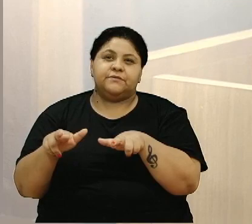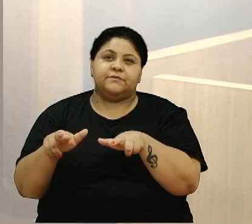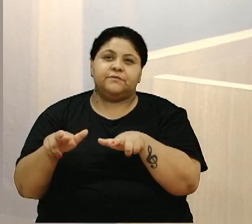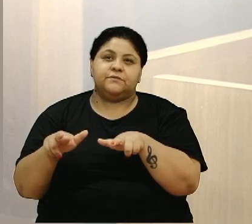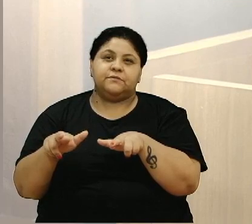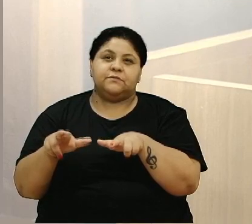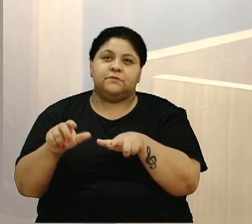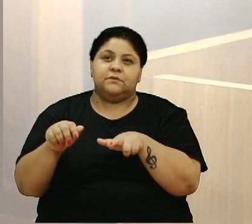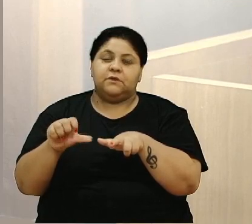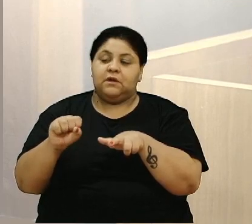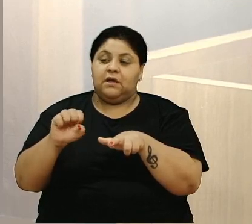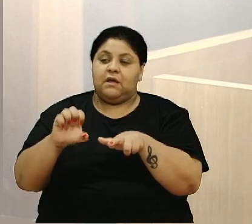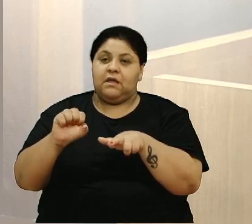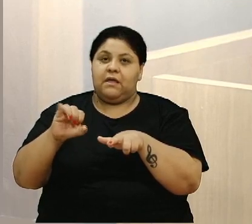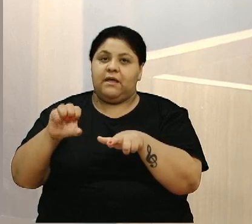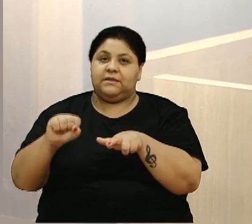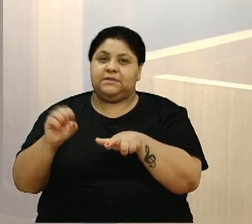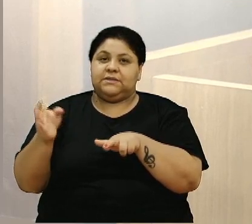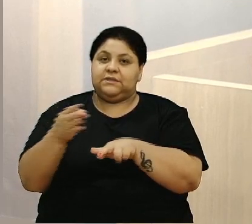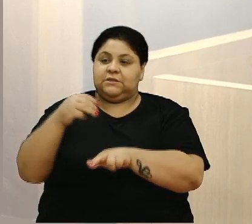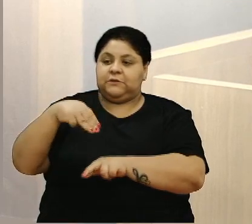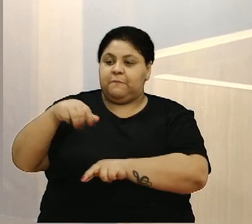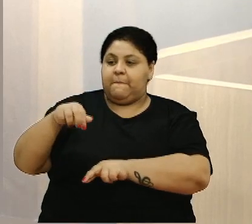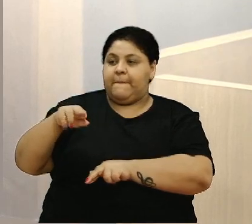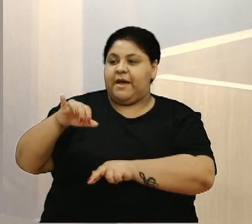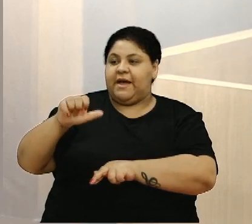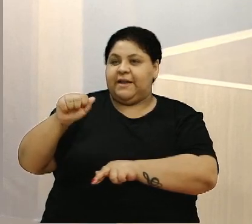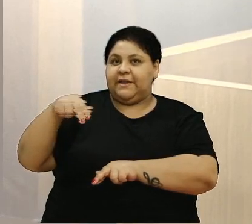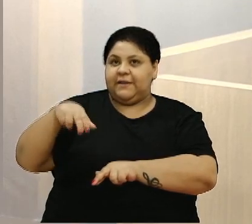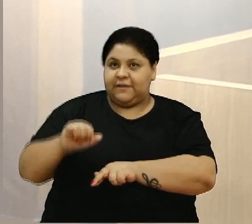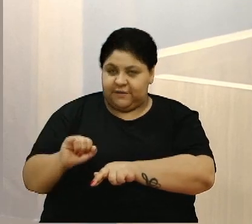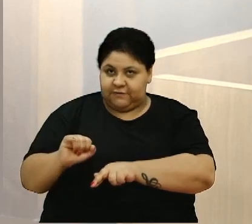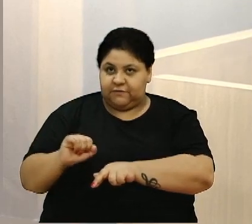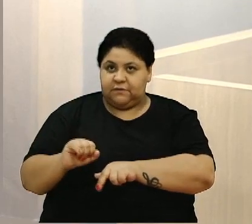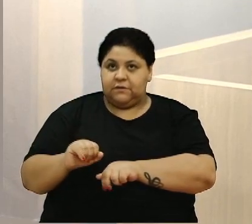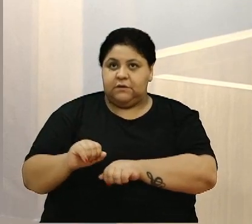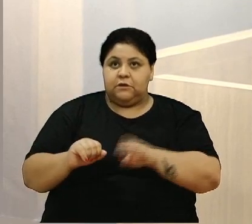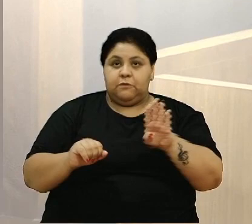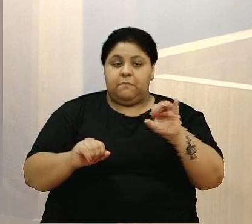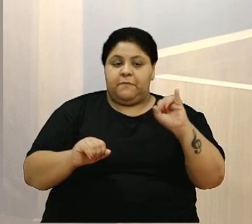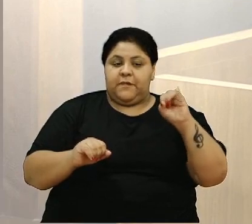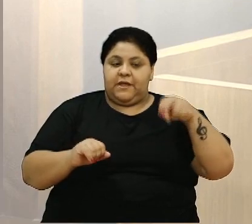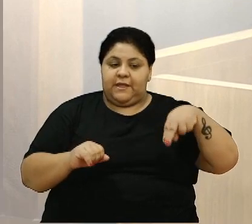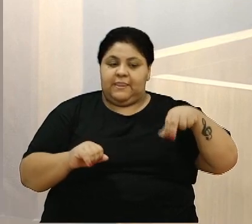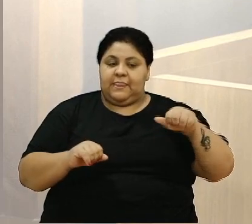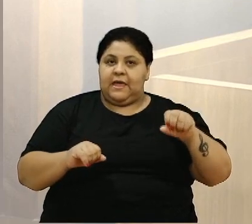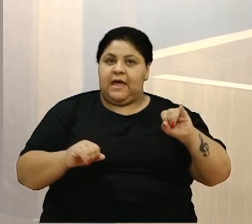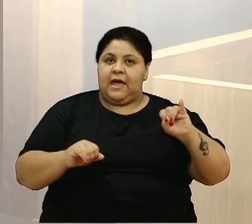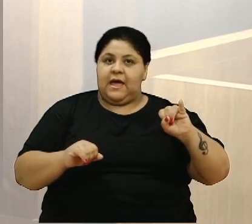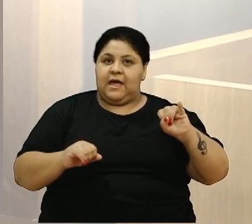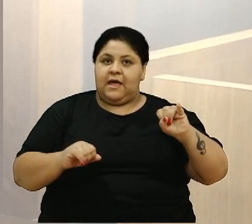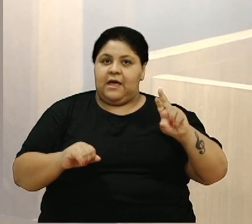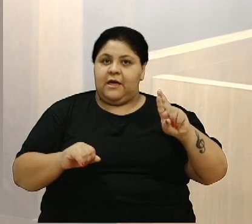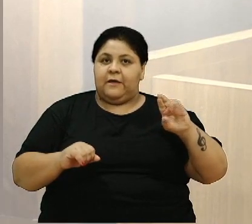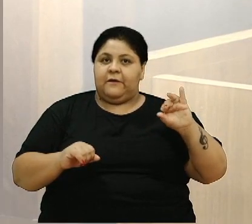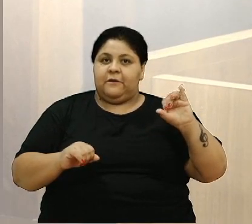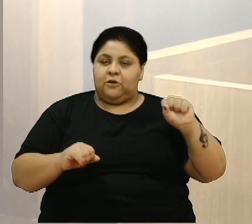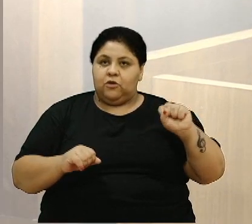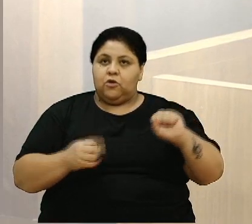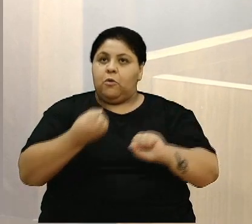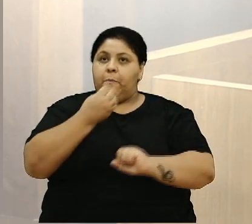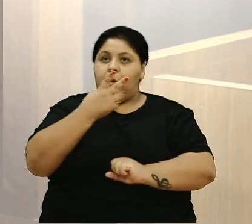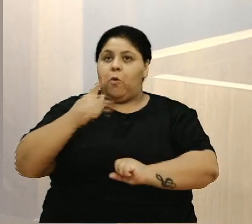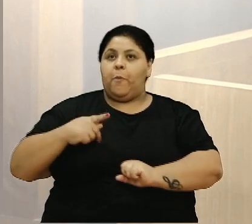Assis Antônio Mariani, acessando a Binário Bom Pastor. Binário Bom Pastor foi concluída neste governo, em torno de 2 anos